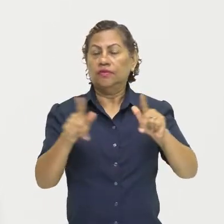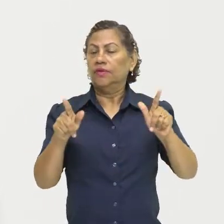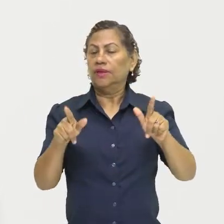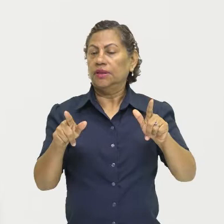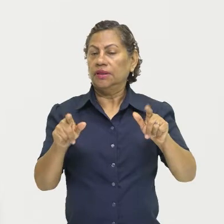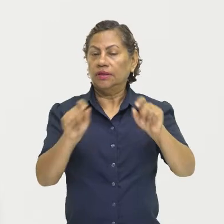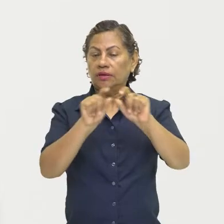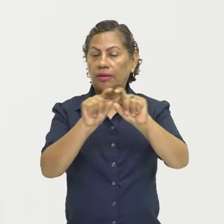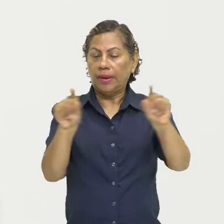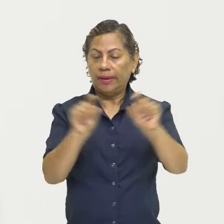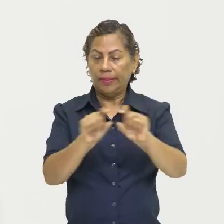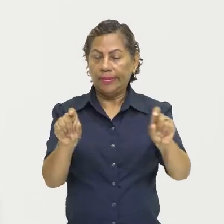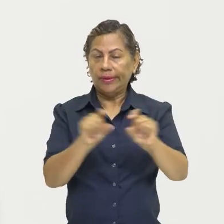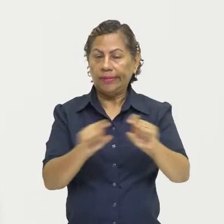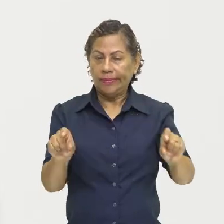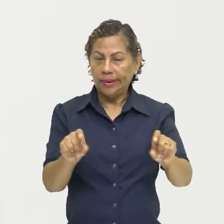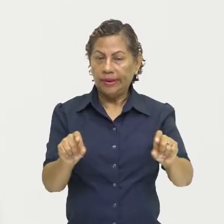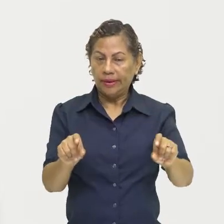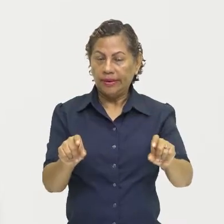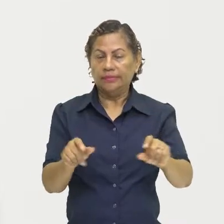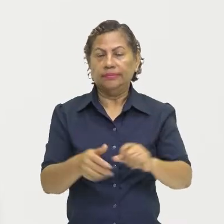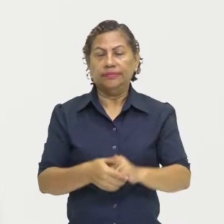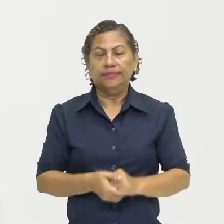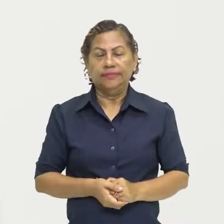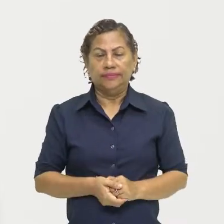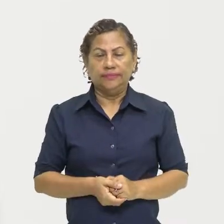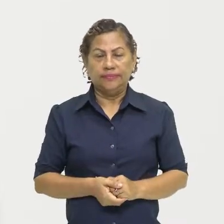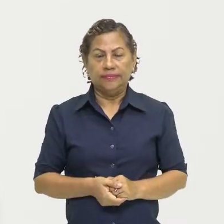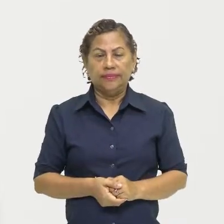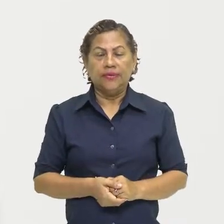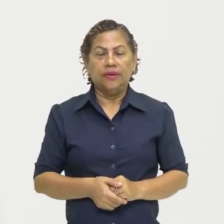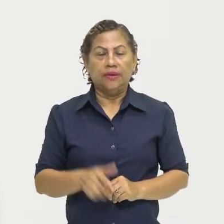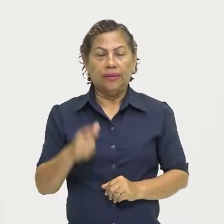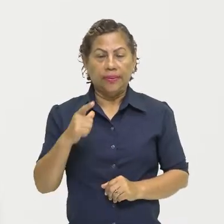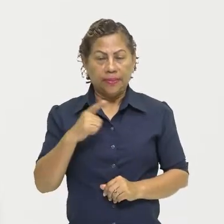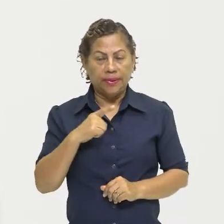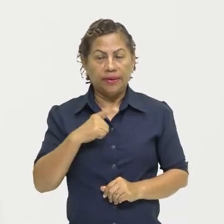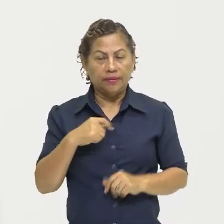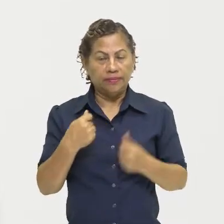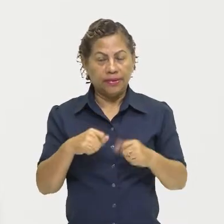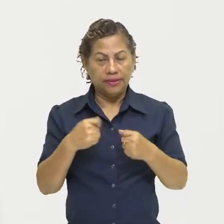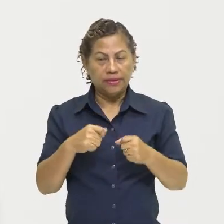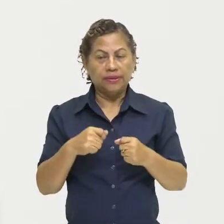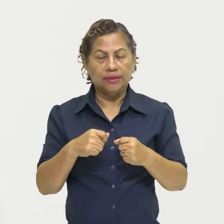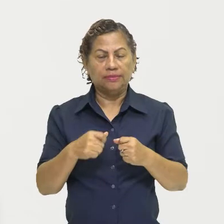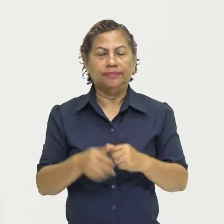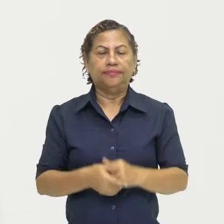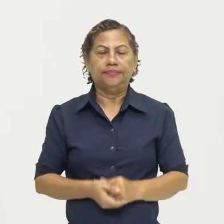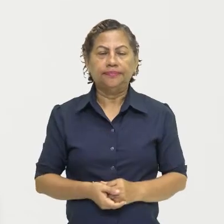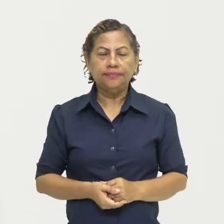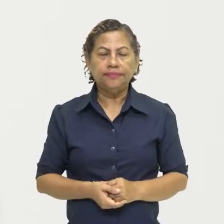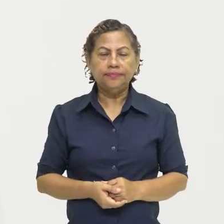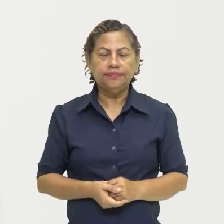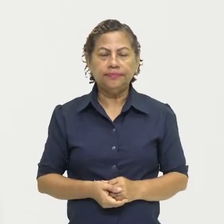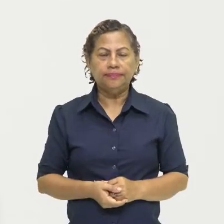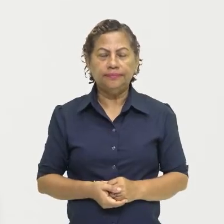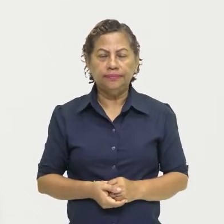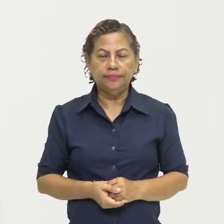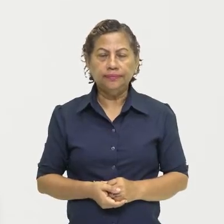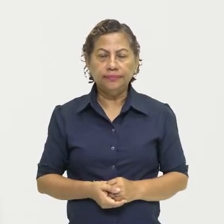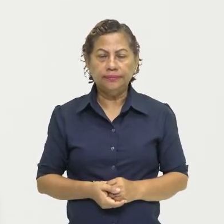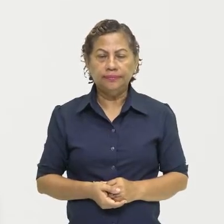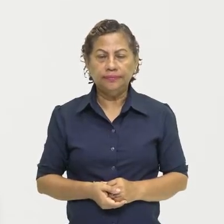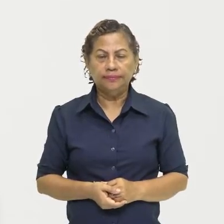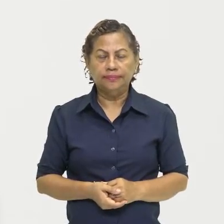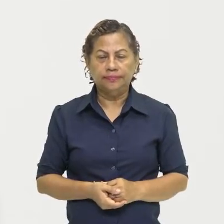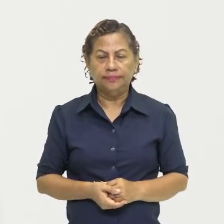vai solicitar essa preposição. Ele vai ser regido por essas preposições. Já a palavra acessível, como nós